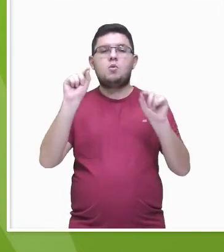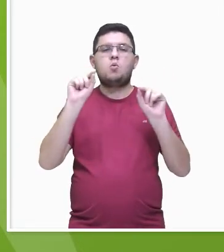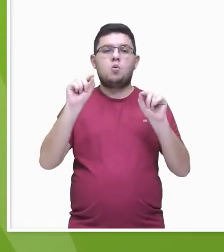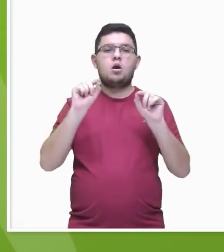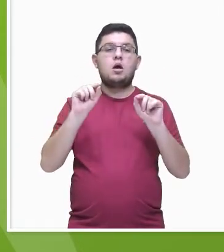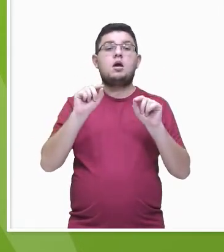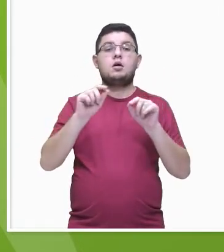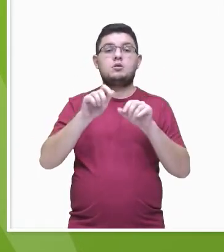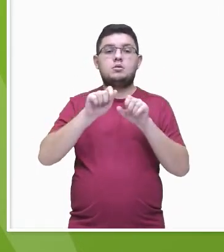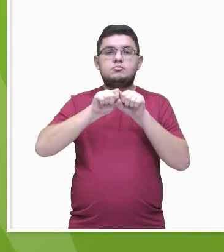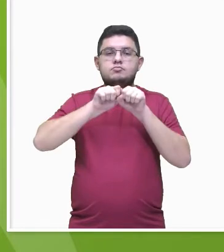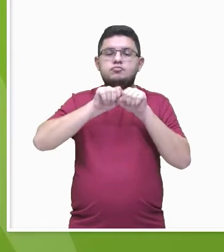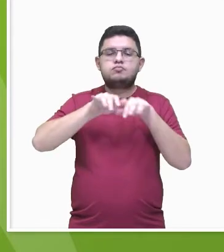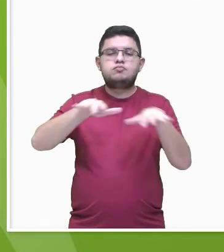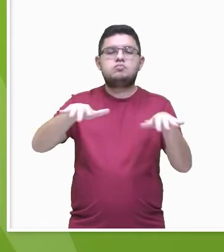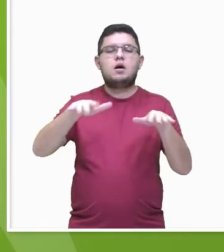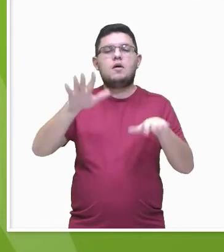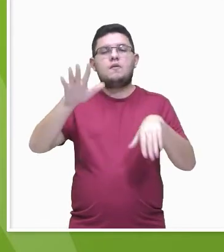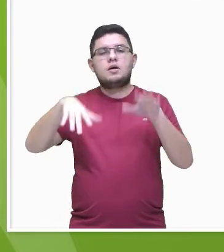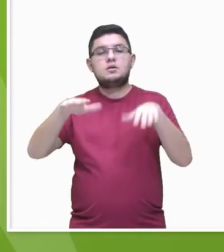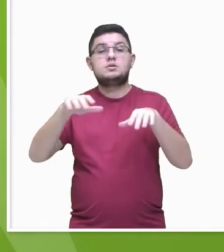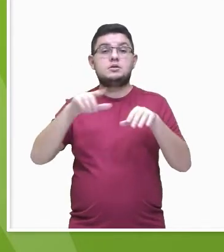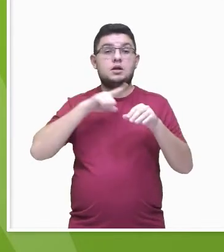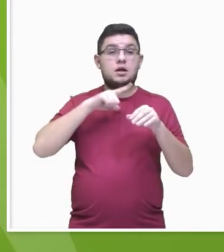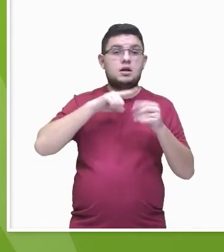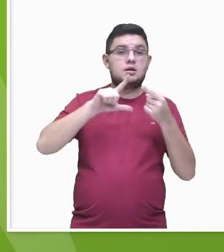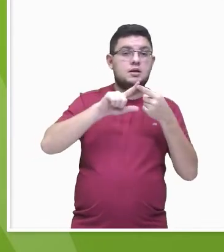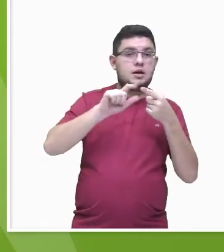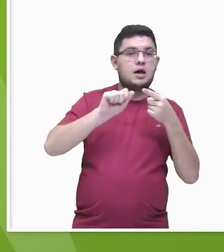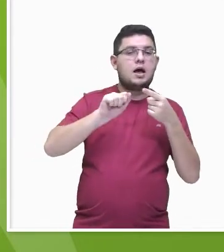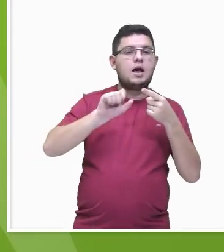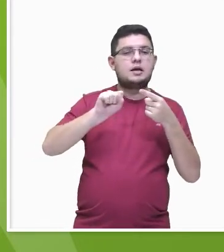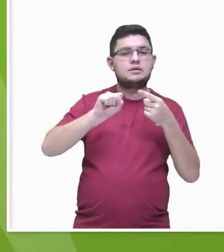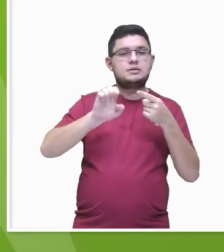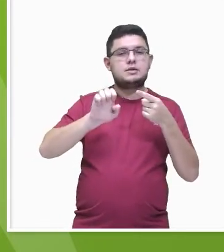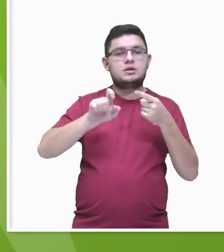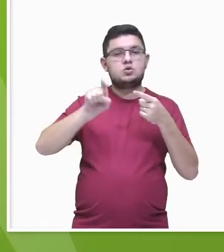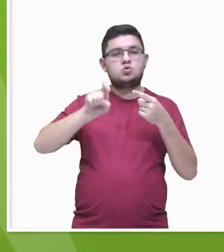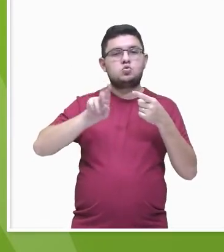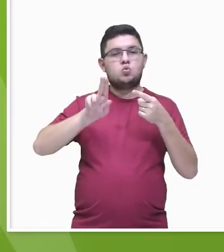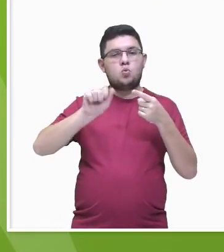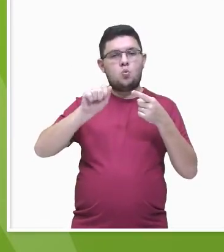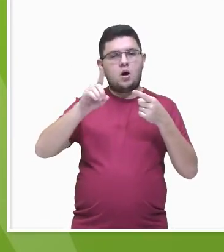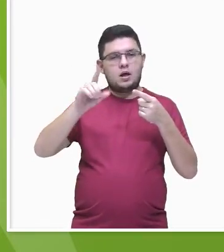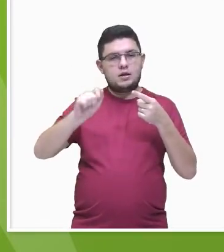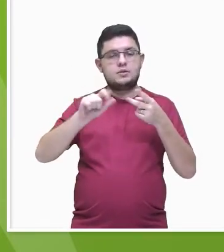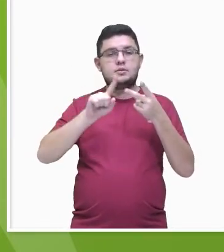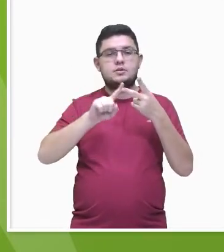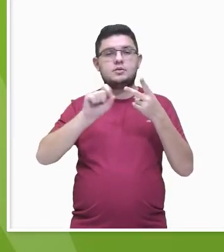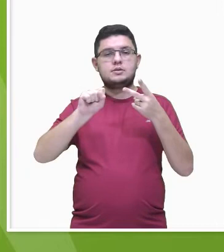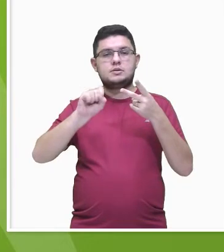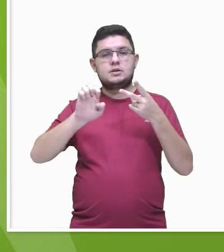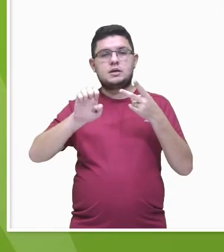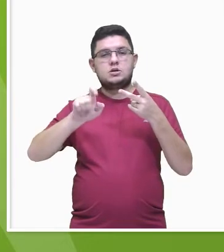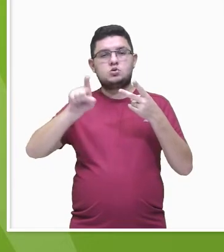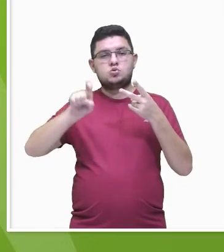né, sexuada e assexuada da estrela do mar, etc. A gente vai conhecer um pouco mais ali sobre a reprodução. Então,